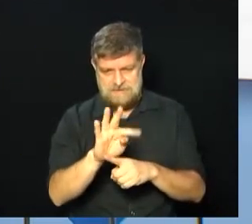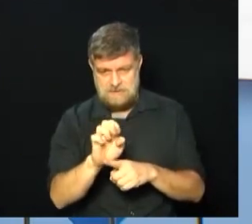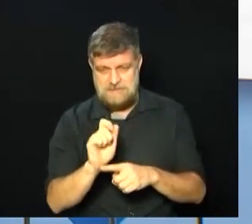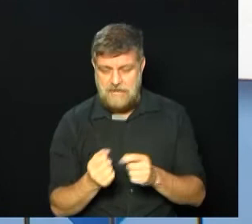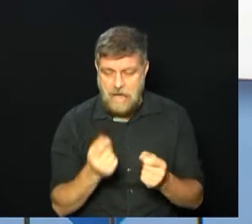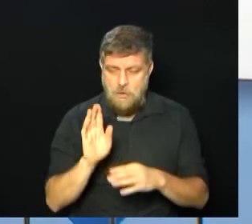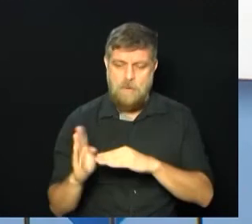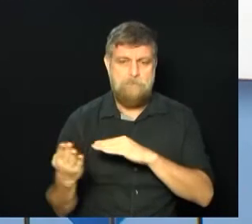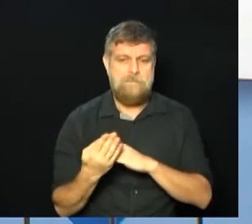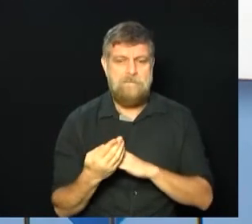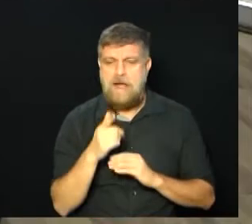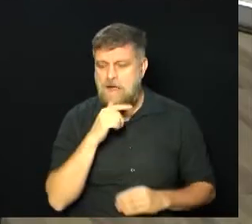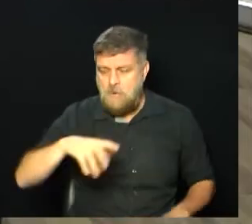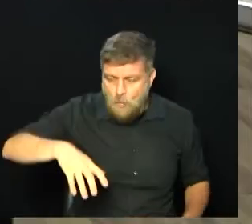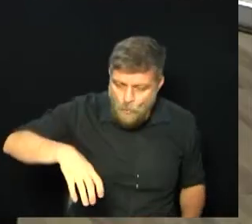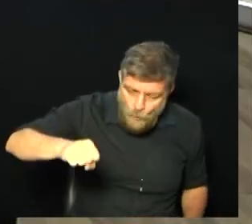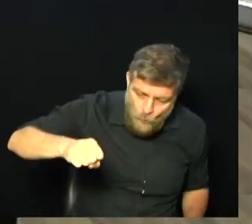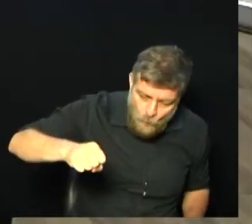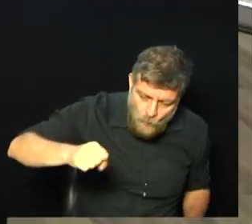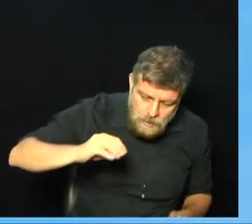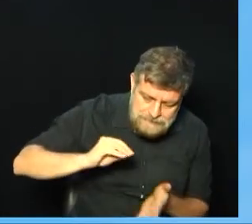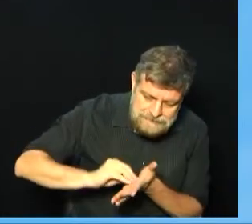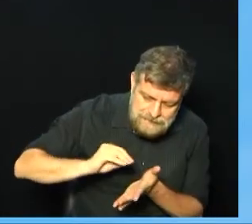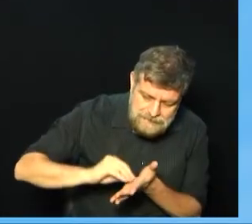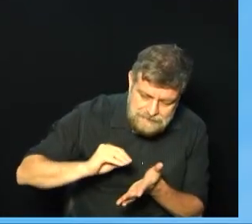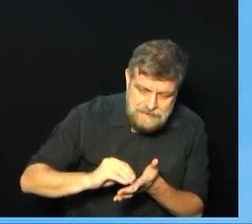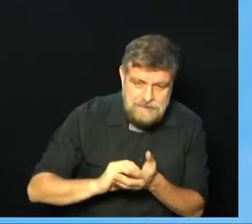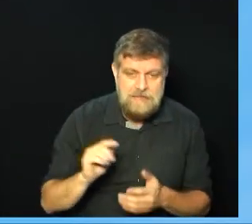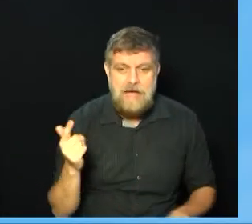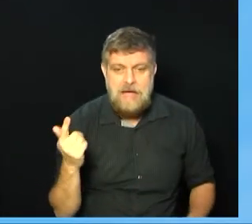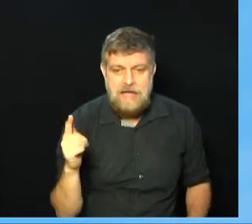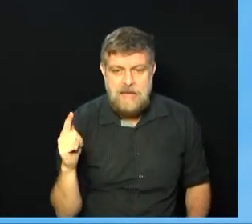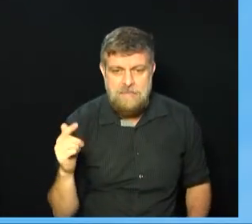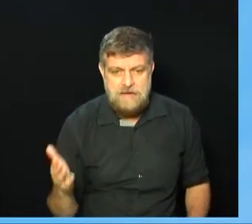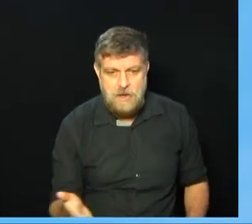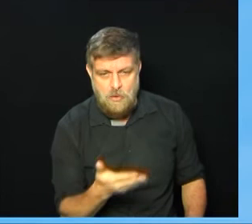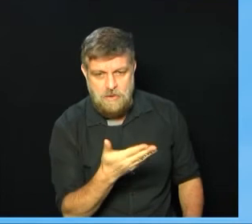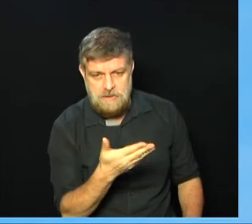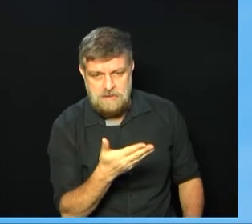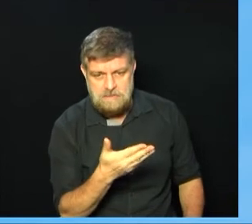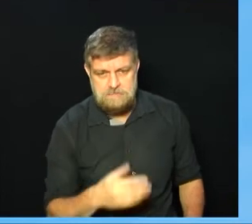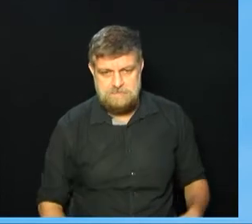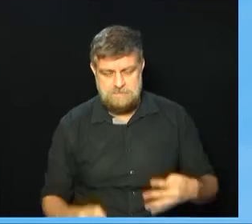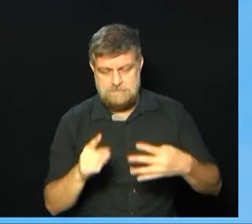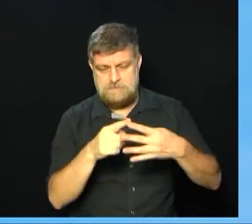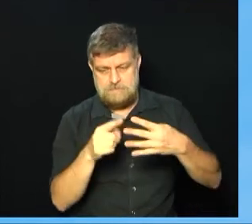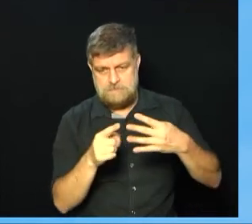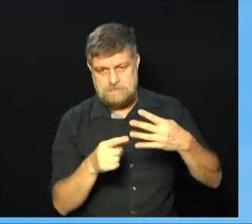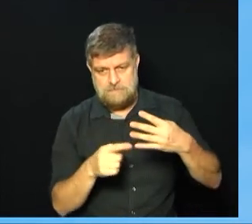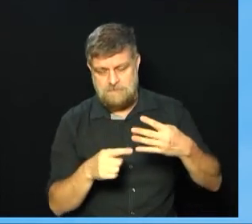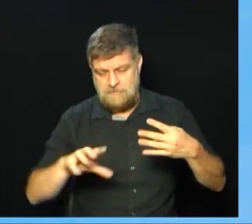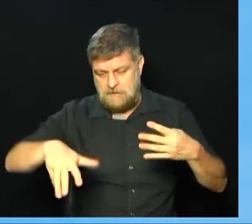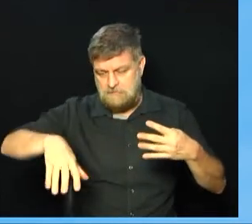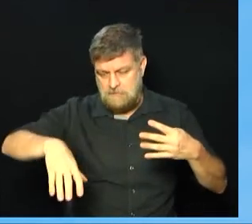bairros sem água Jardim São Vicente Jardim São Gabriel Jardim Bonsucesso e a Vila Formosa